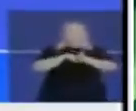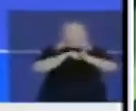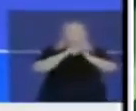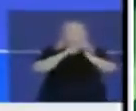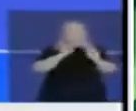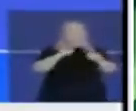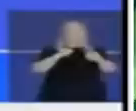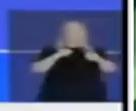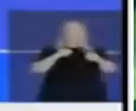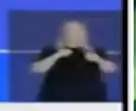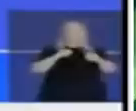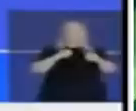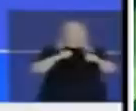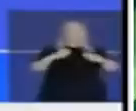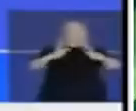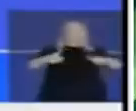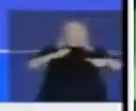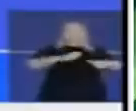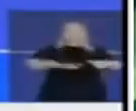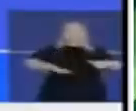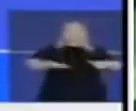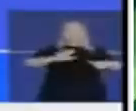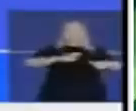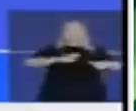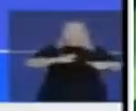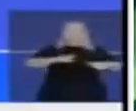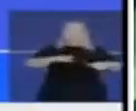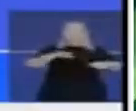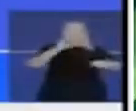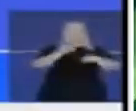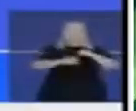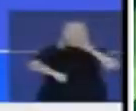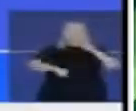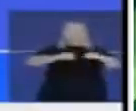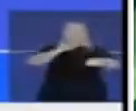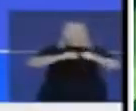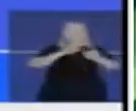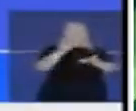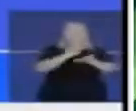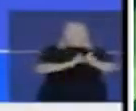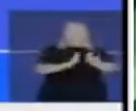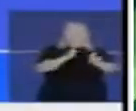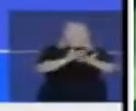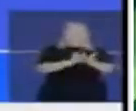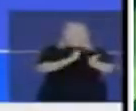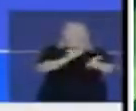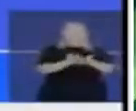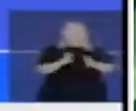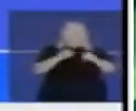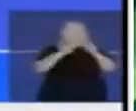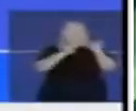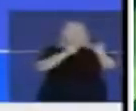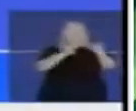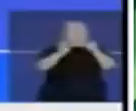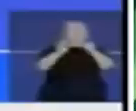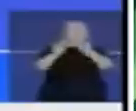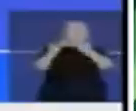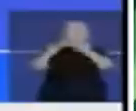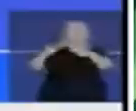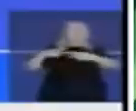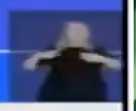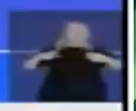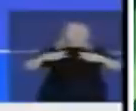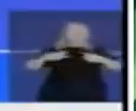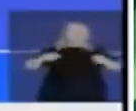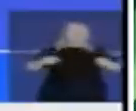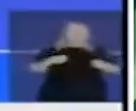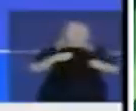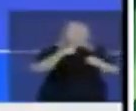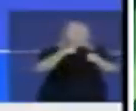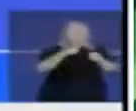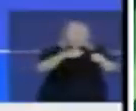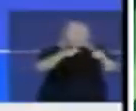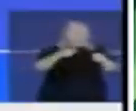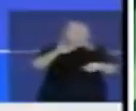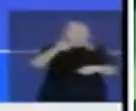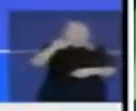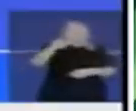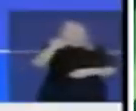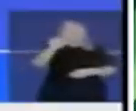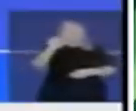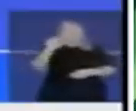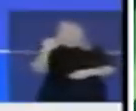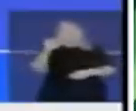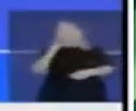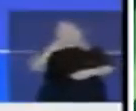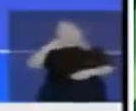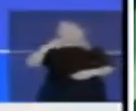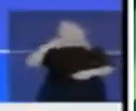Imagina uma cópia mal feita, porque se fosse uma cópia bem feita do Trump já era ruim. Agora imagina uma cópia mal feita